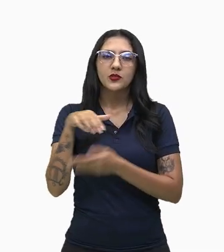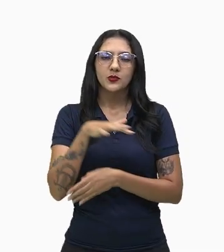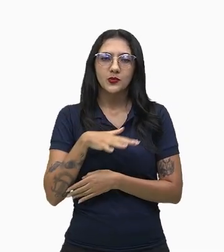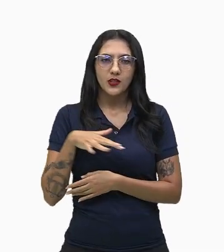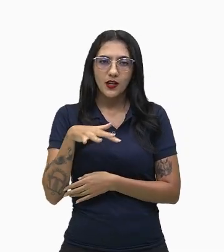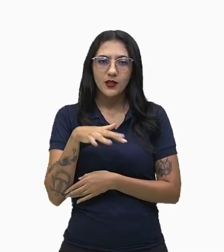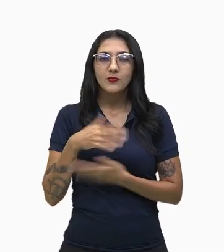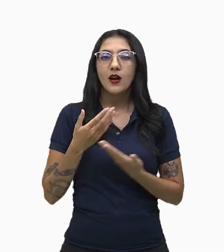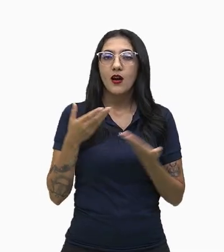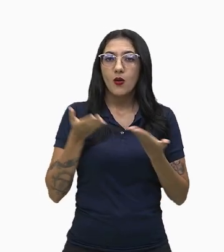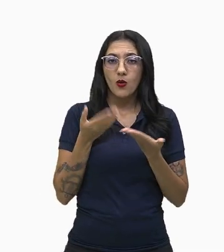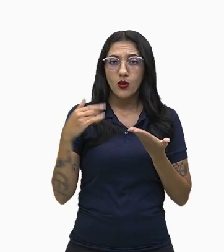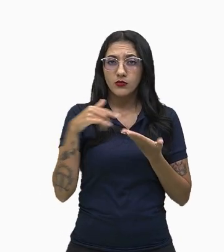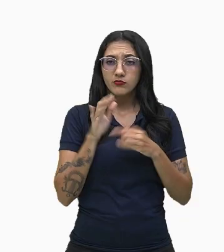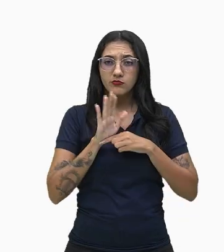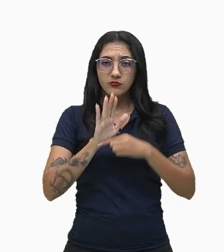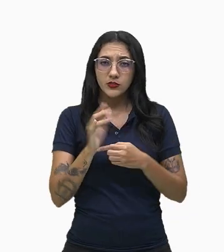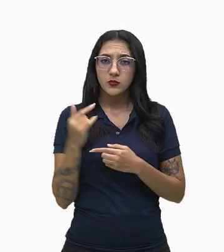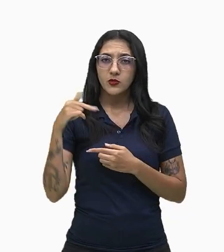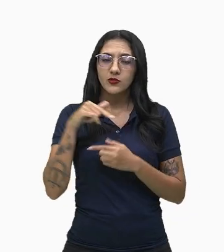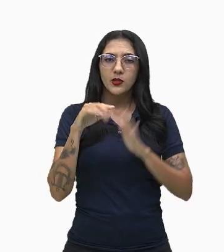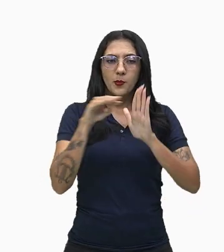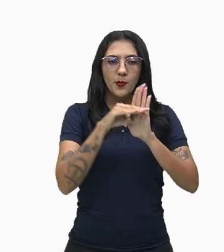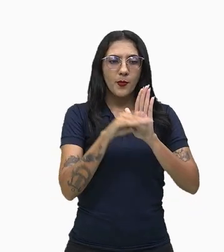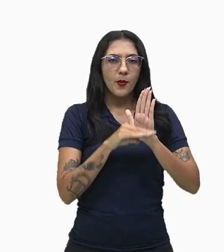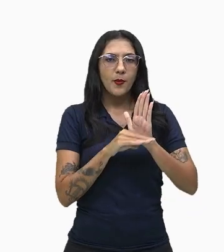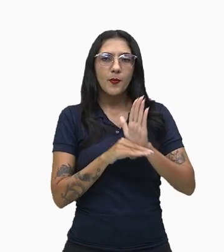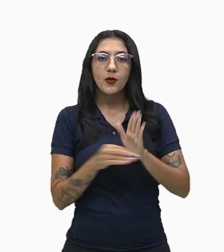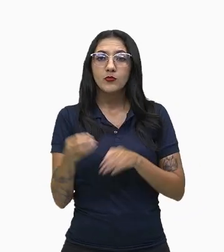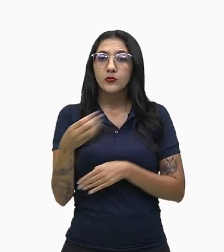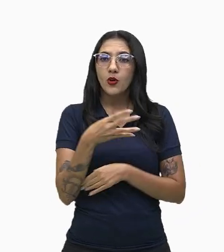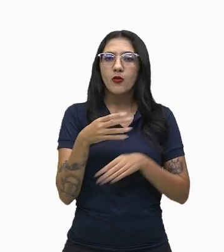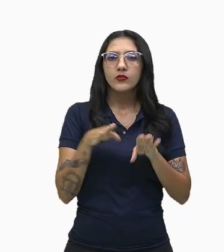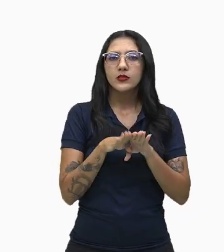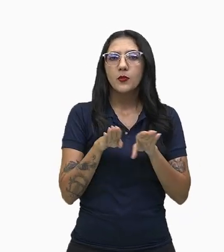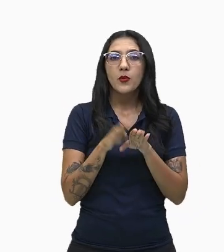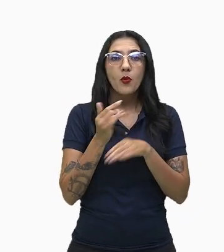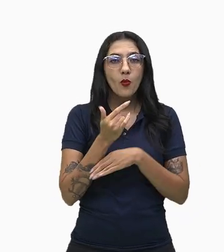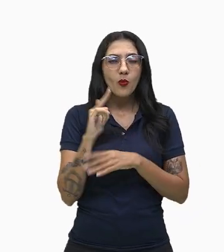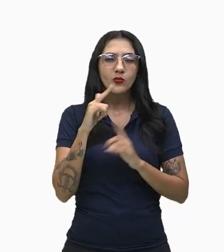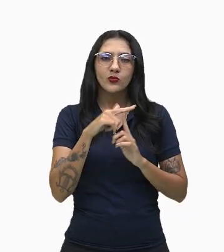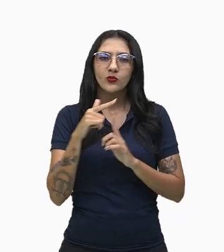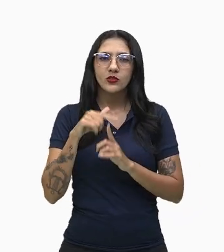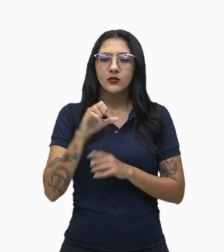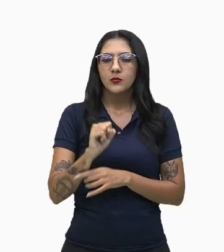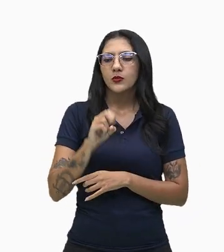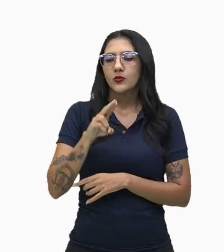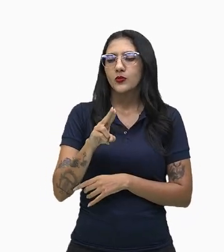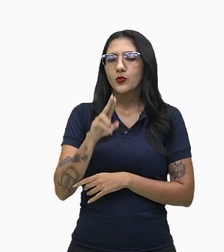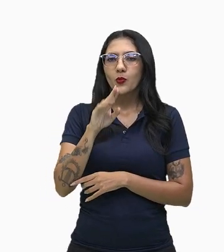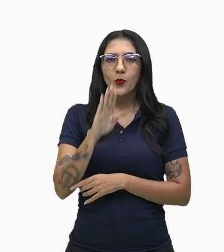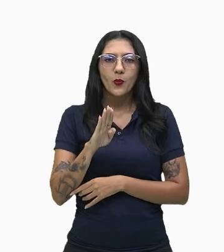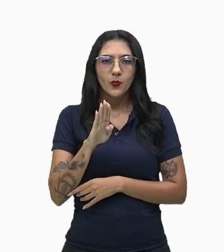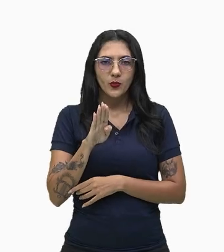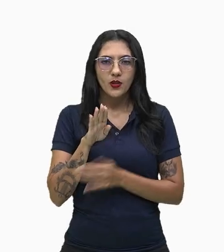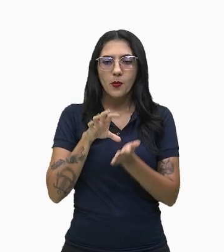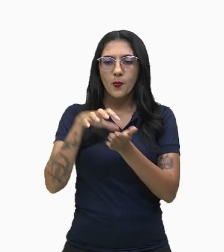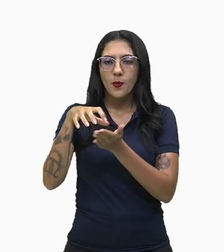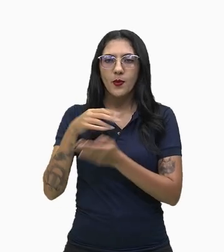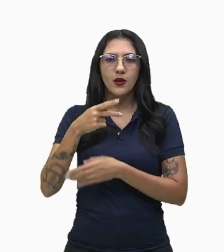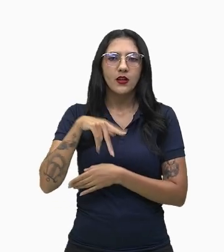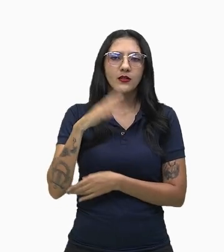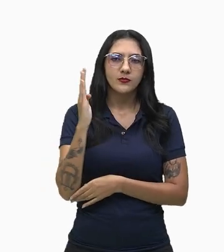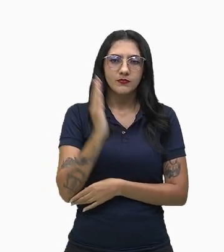essa lista de municípios e distritos e também de subdistritos municipais do nosso país,